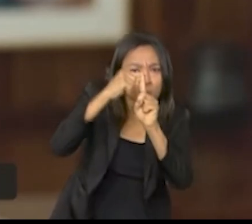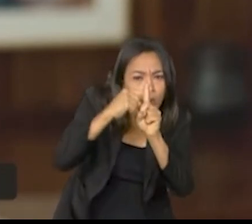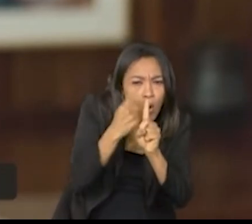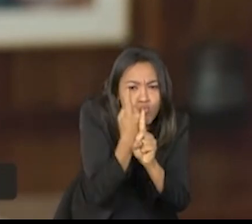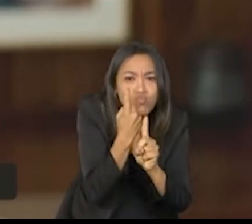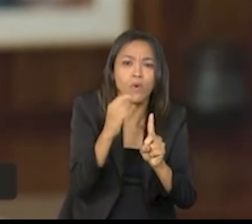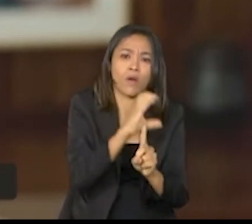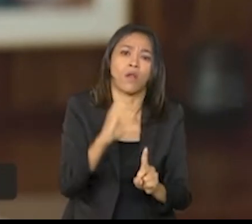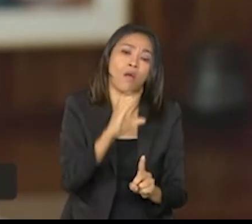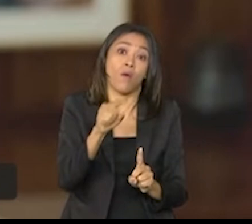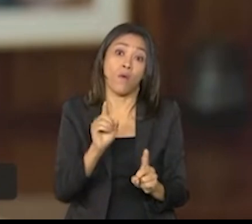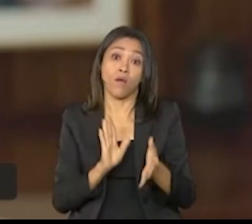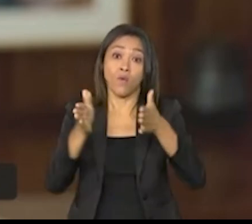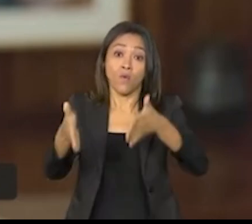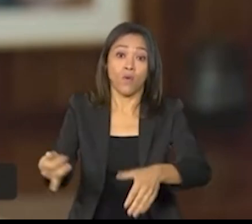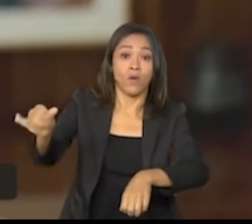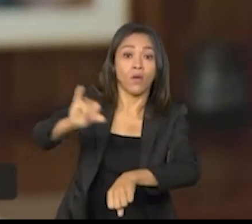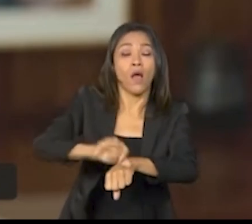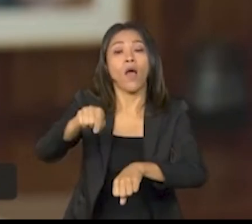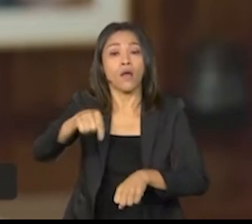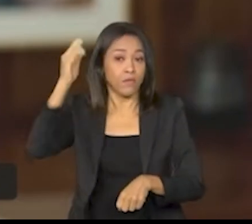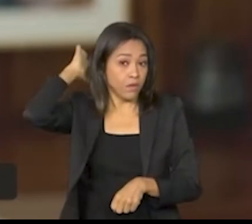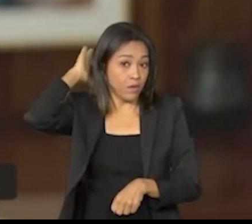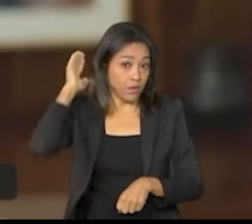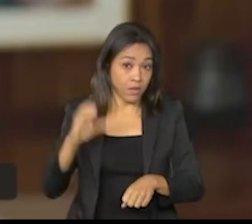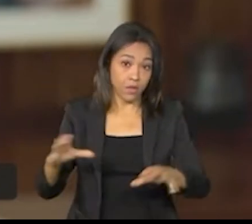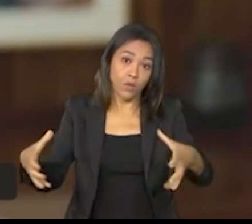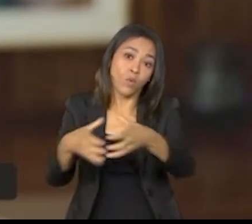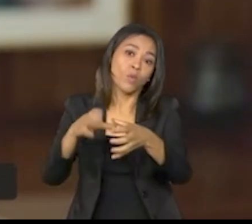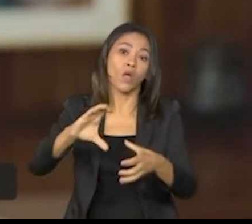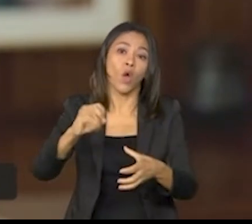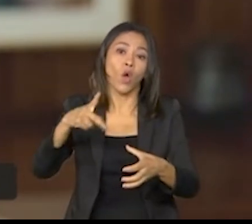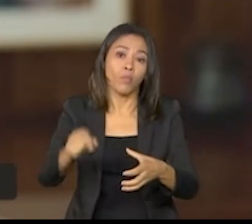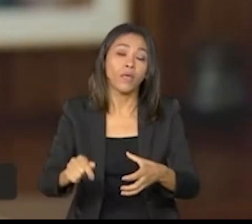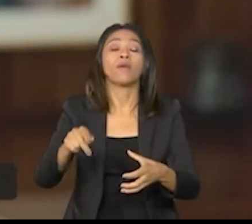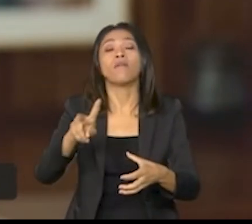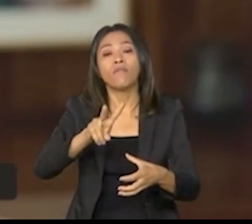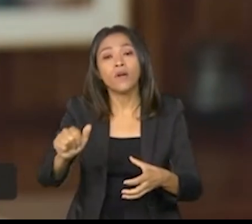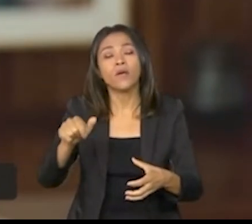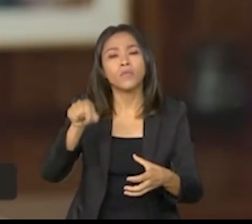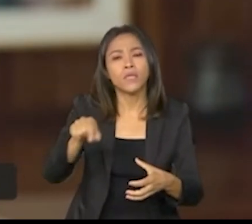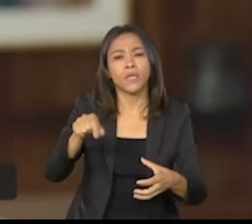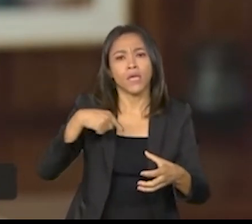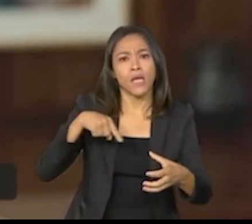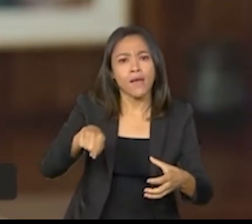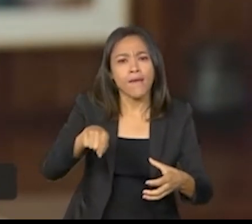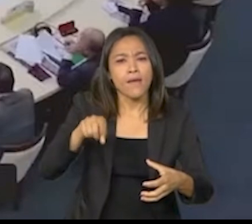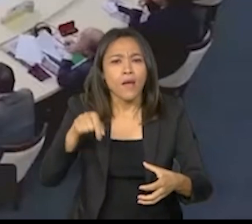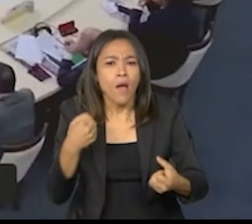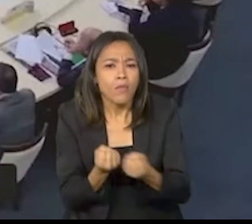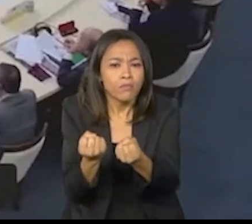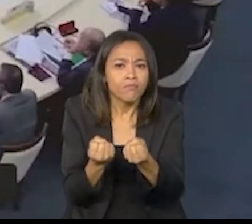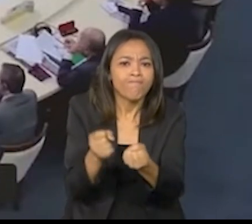30 em Belém vamos juntos mostrar que é possível conciliar maior ambição em nossas contribuições nacionalmente